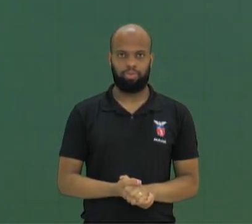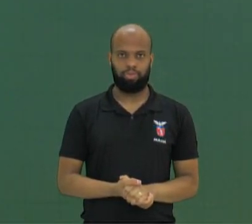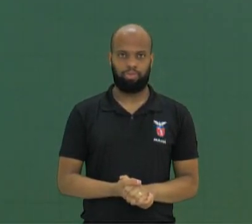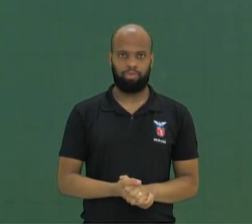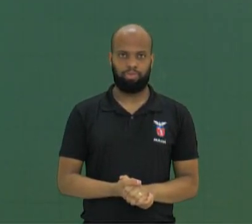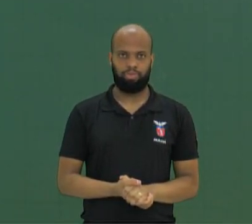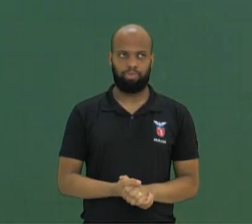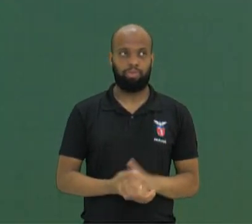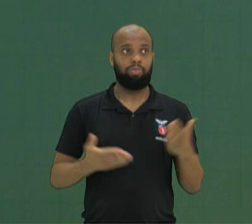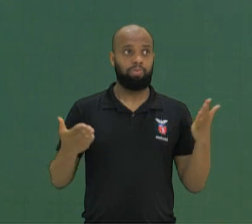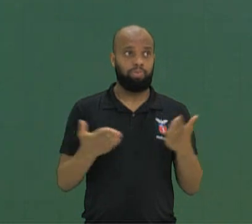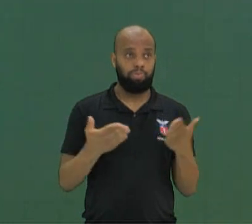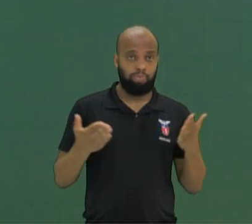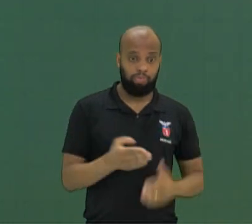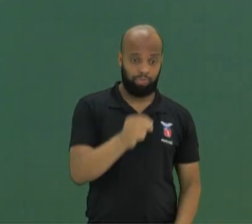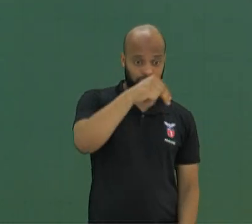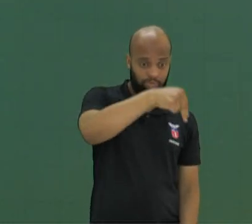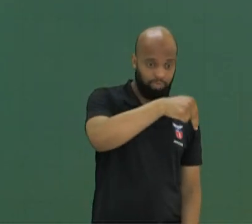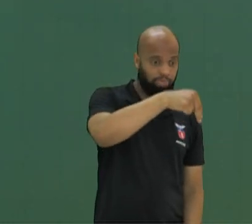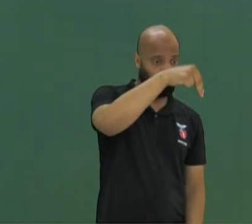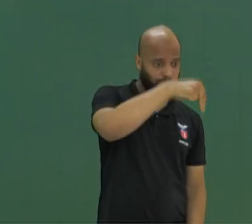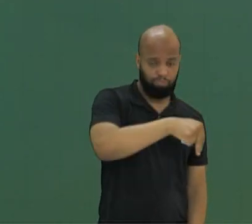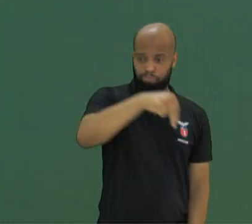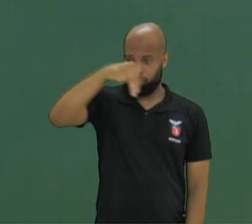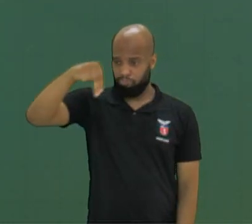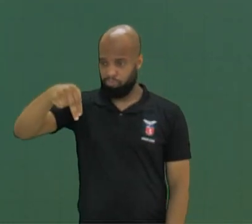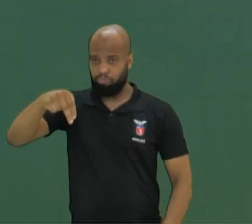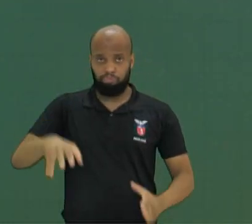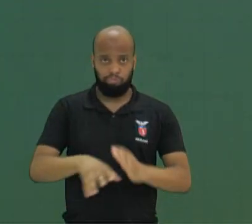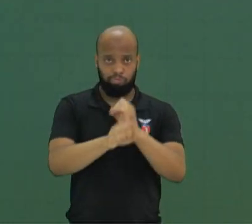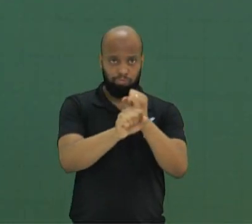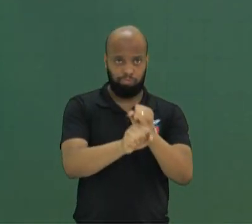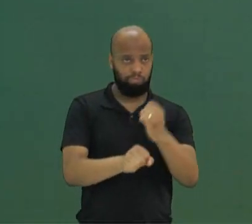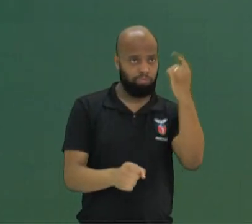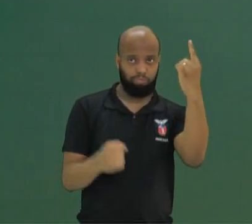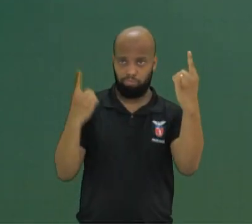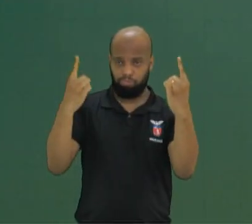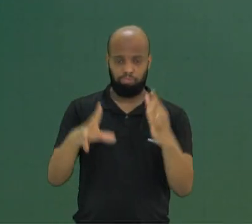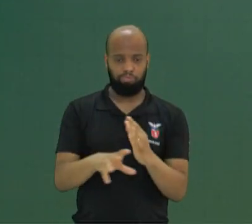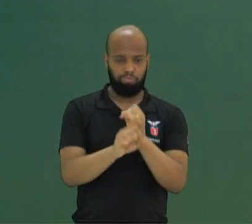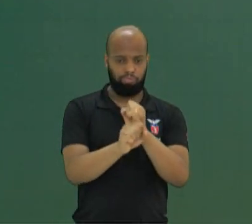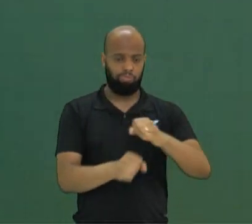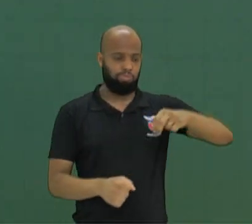2. E o P só aparece no terceiro monômio, então fica P.